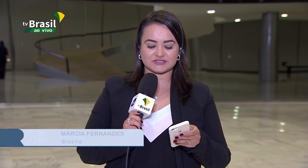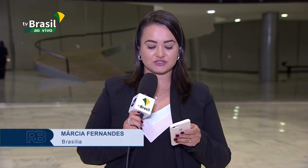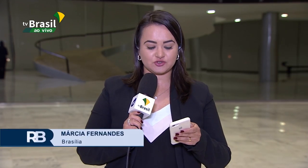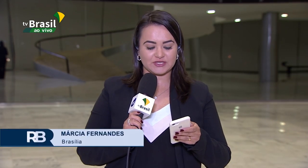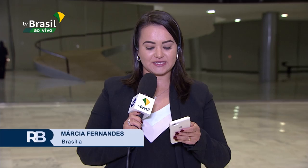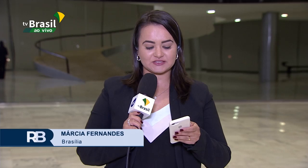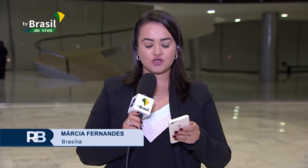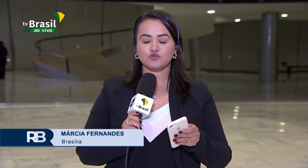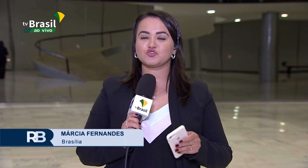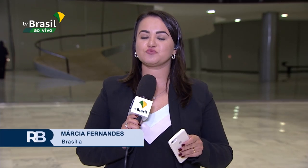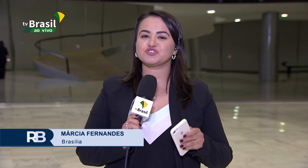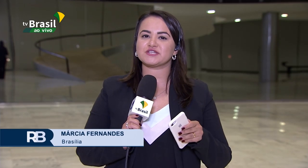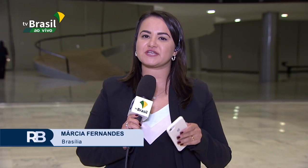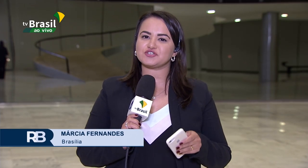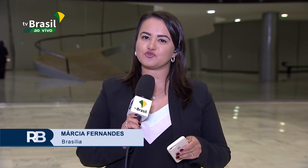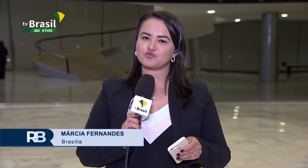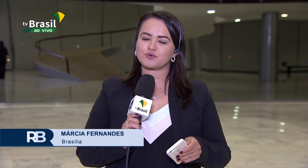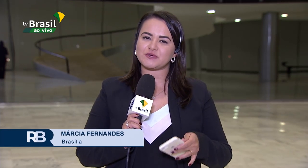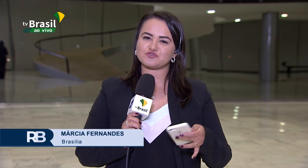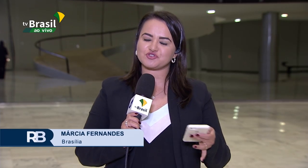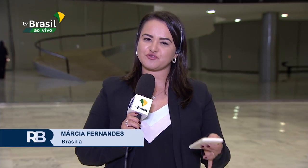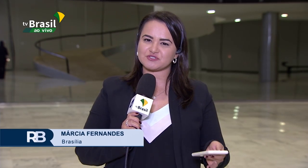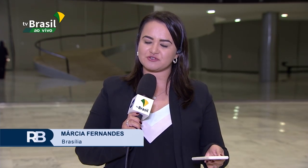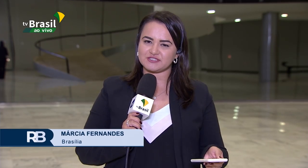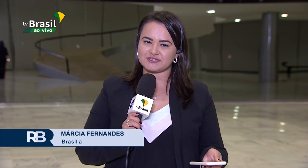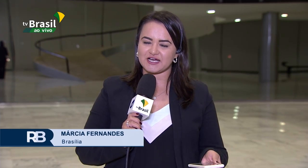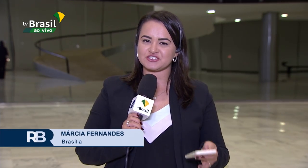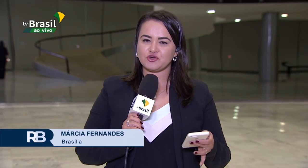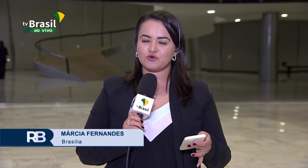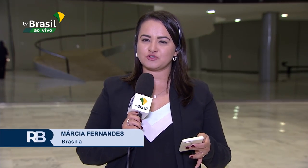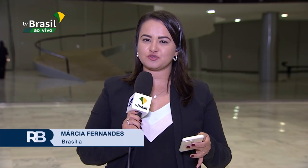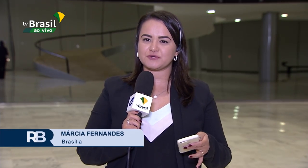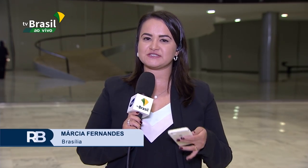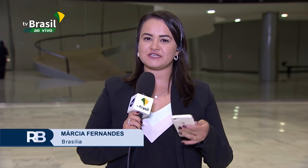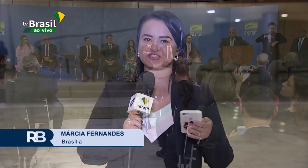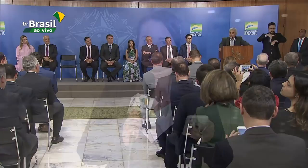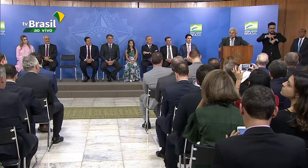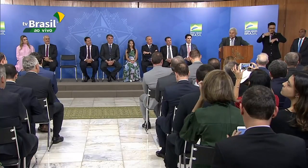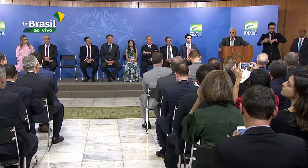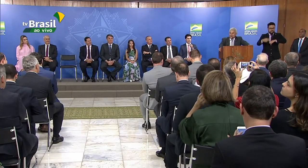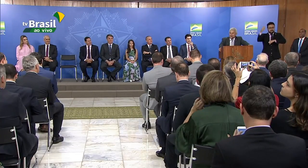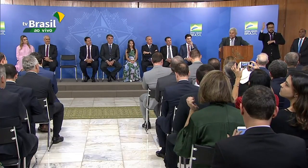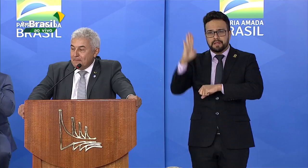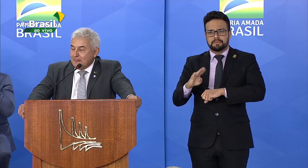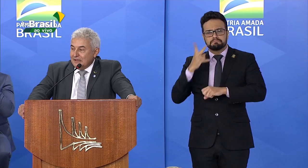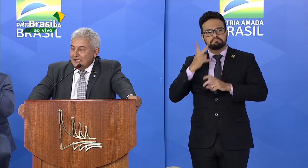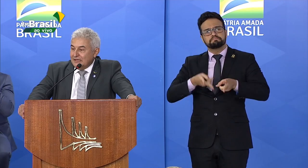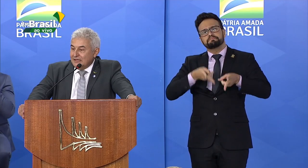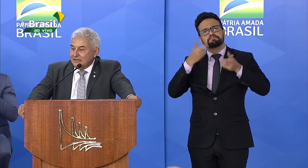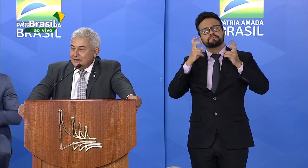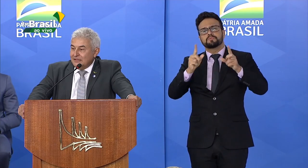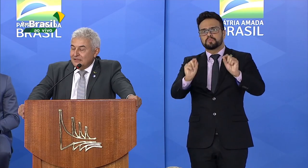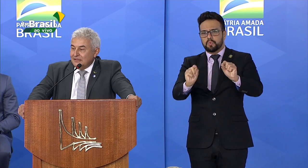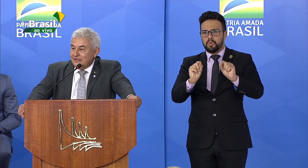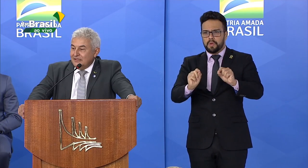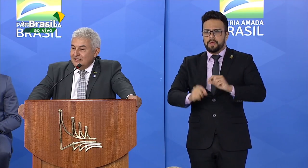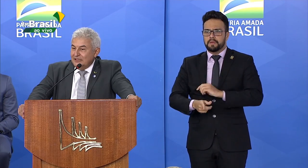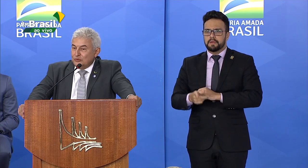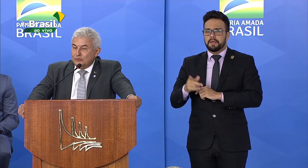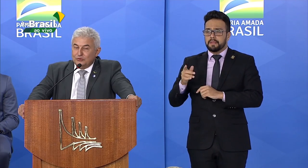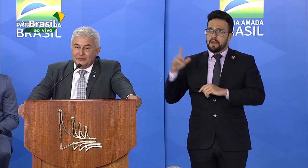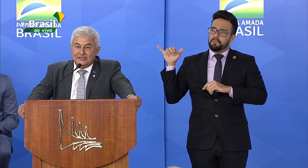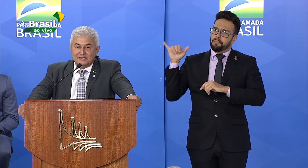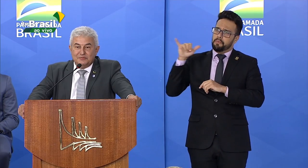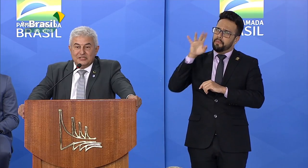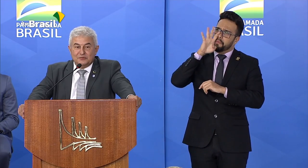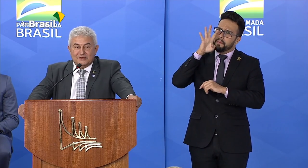sido sancionadas no último dia 3 de outubro, mas hoje houve uma solenidade onde o presidente tratou desse assunto novamente. A principal mudança